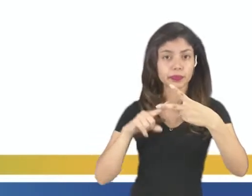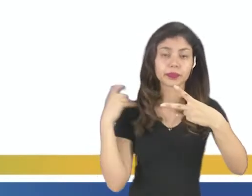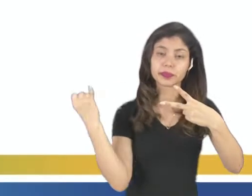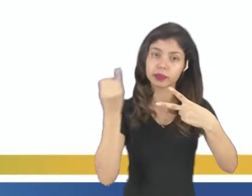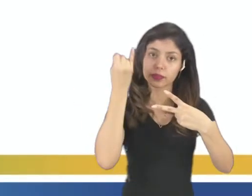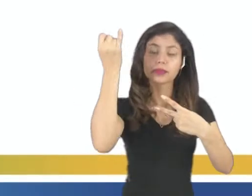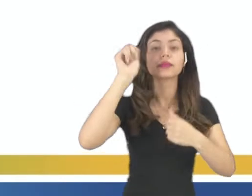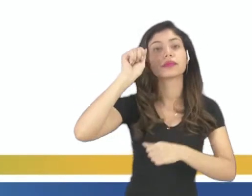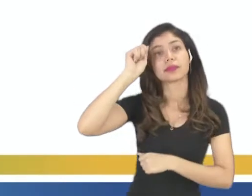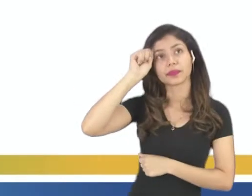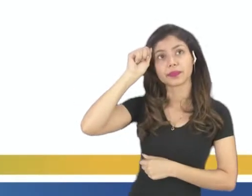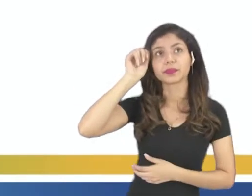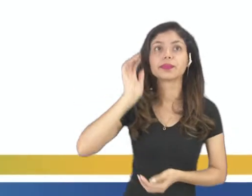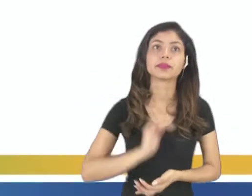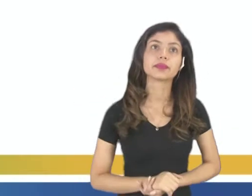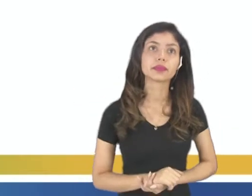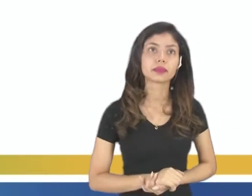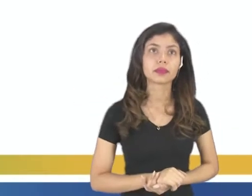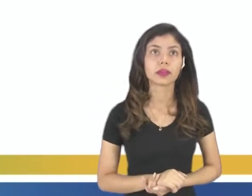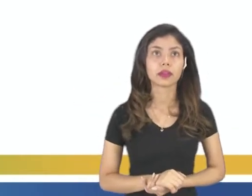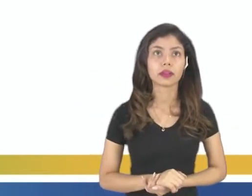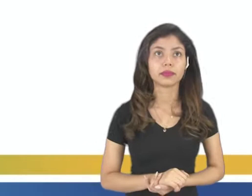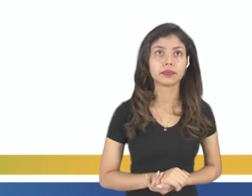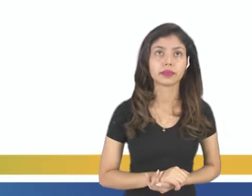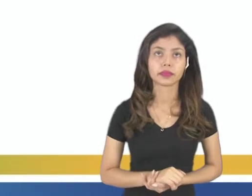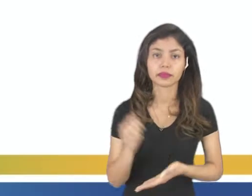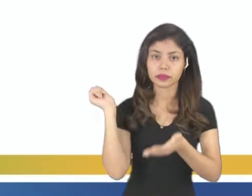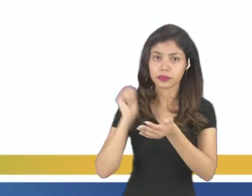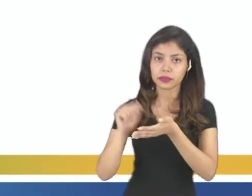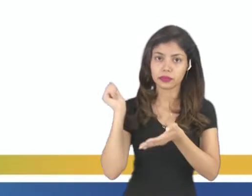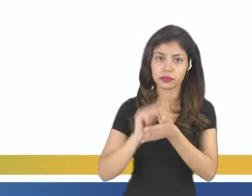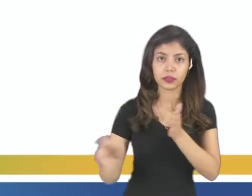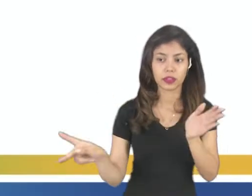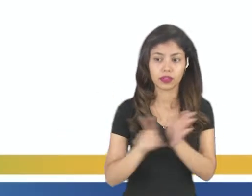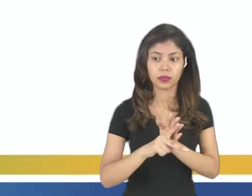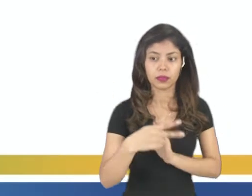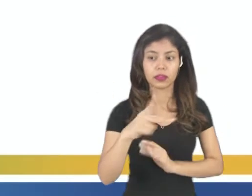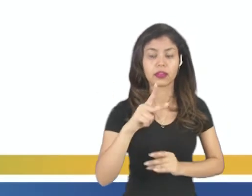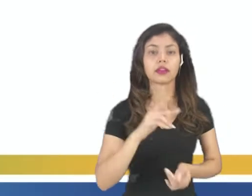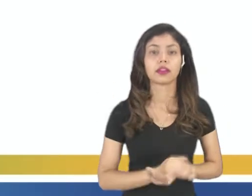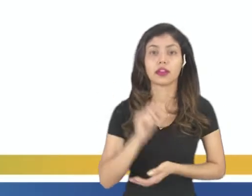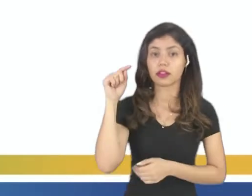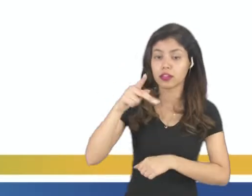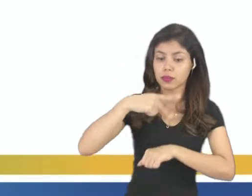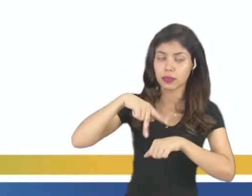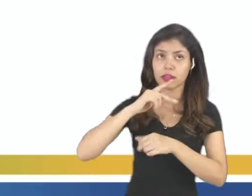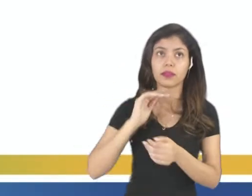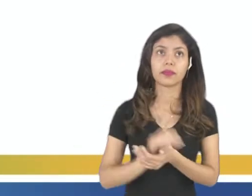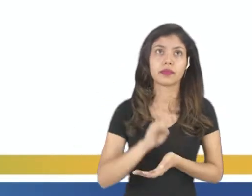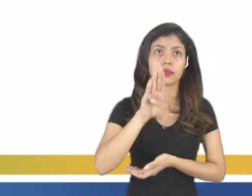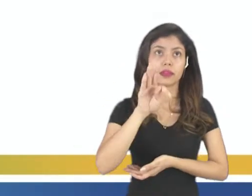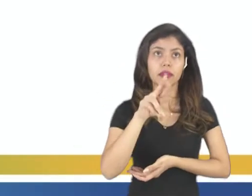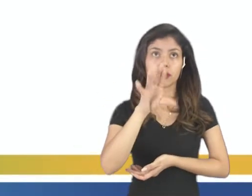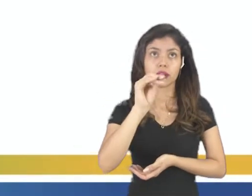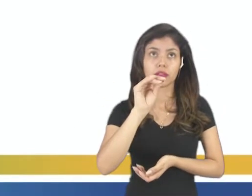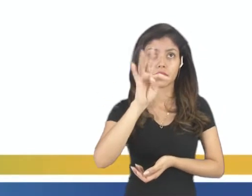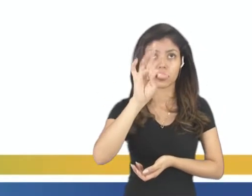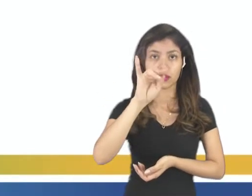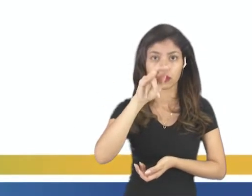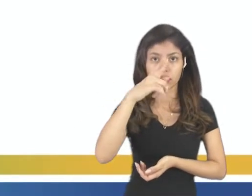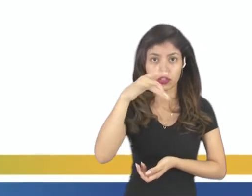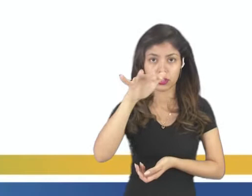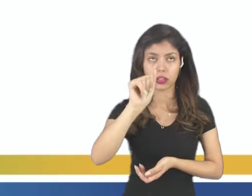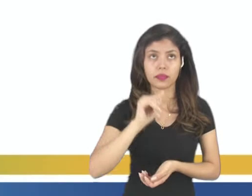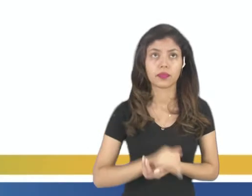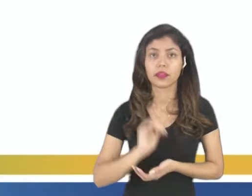principais autores, né, e obras escritas por eles aqui no nosso país, tá? Nós temos o Bento Teixeira, já